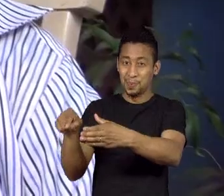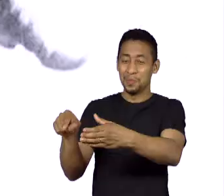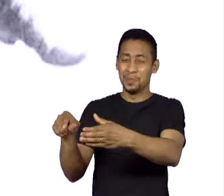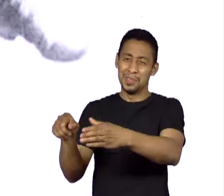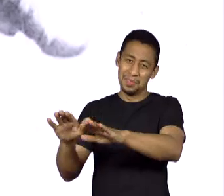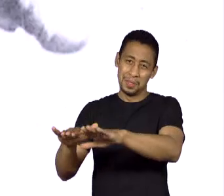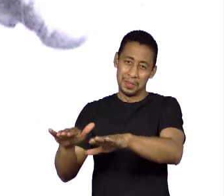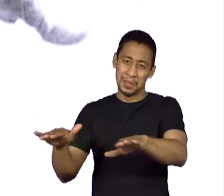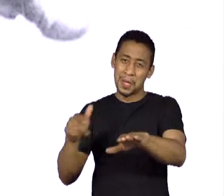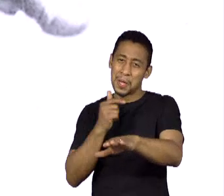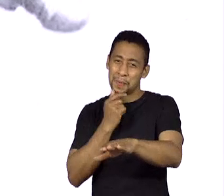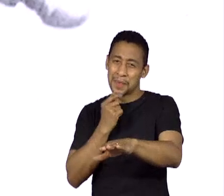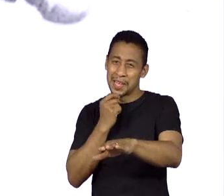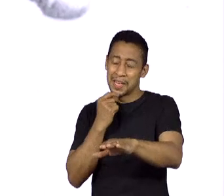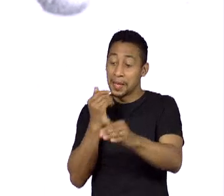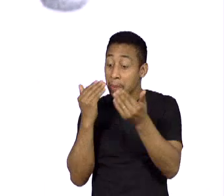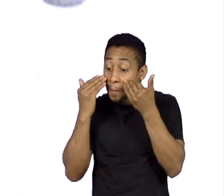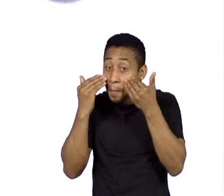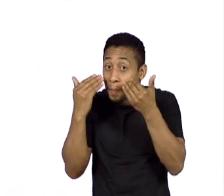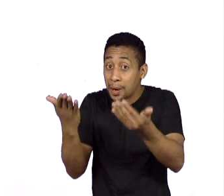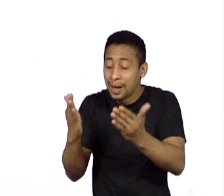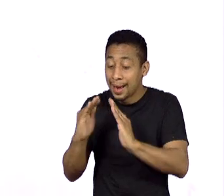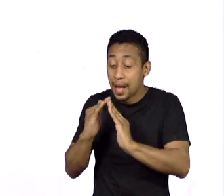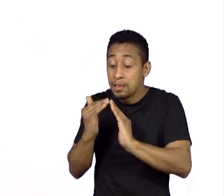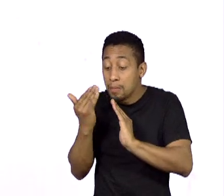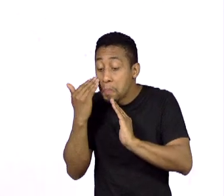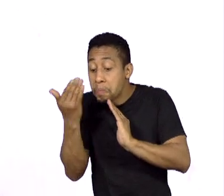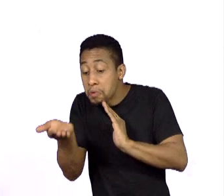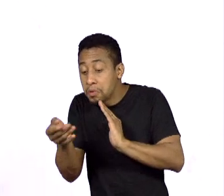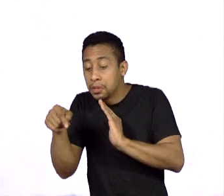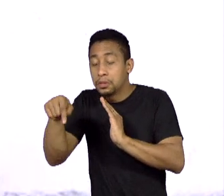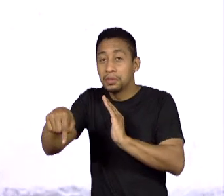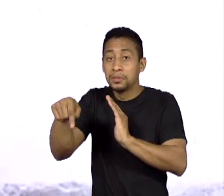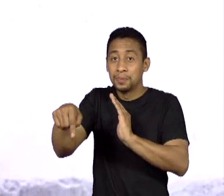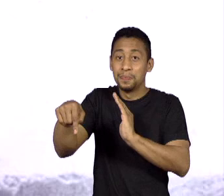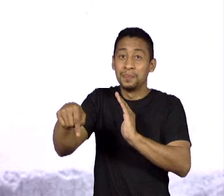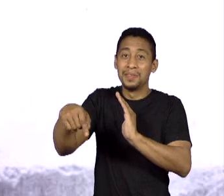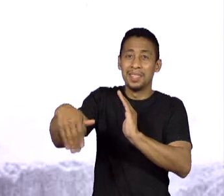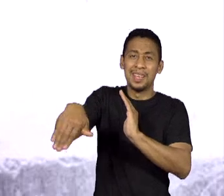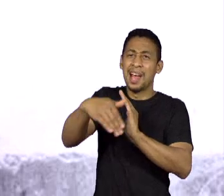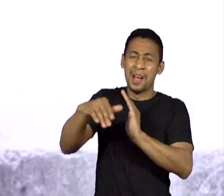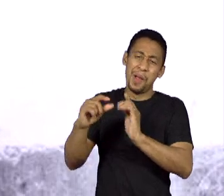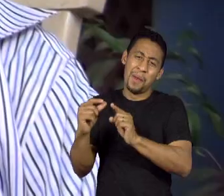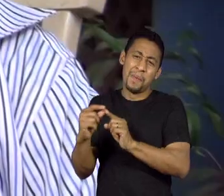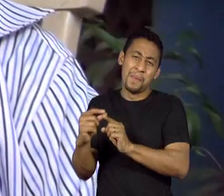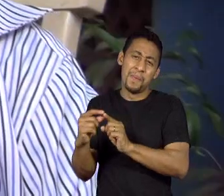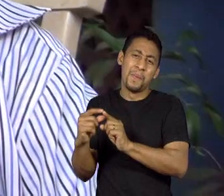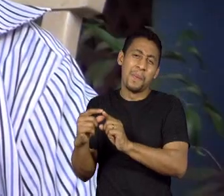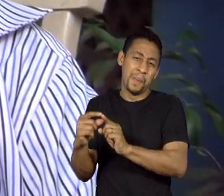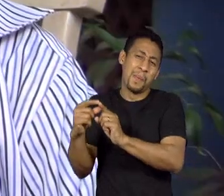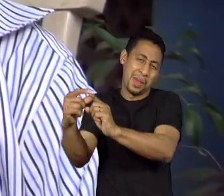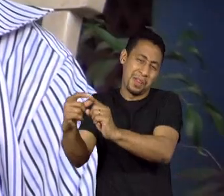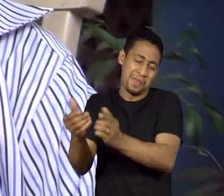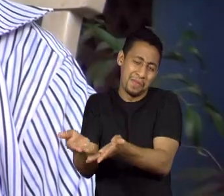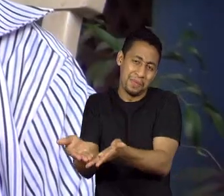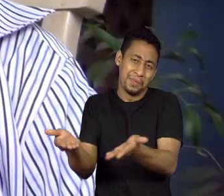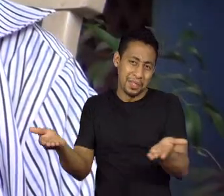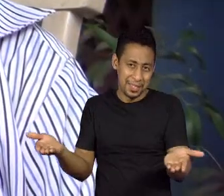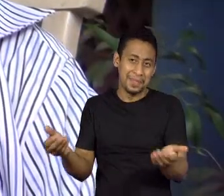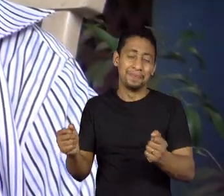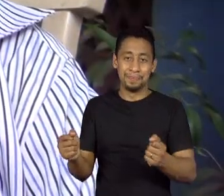garotos na porta da minha casa, na rua, era uma rua de periferia, de terra e não sei o que mais.